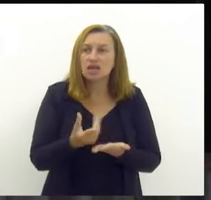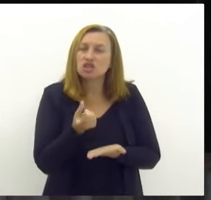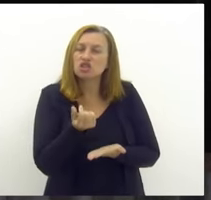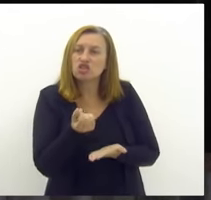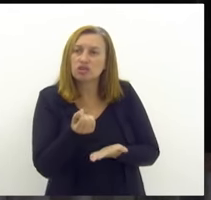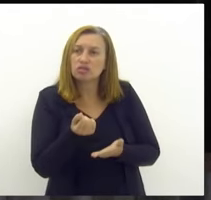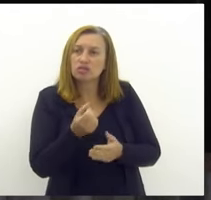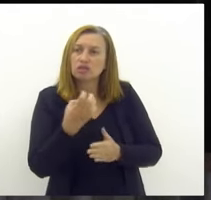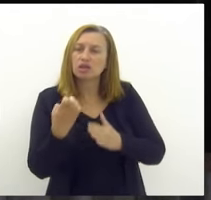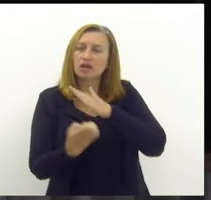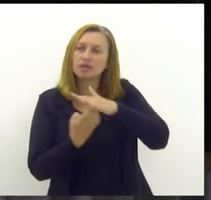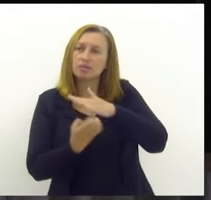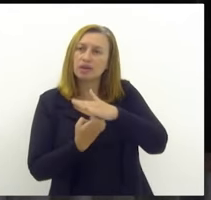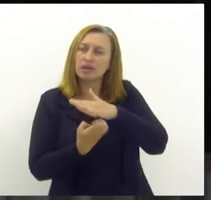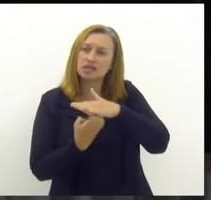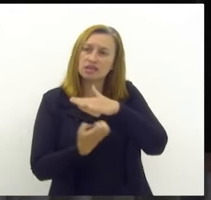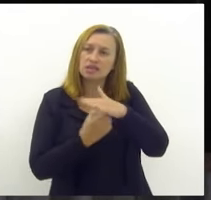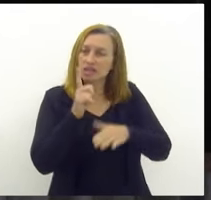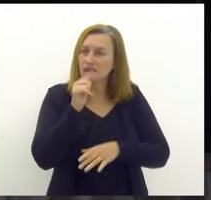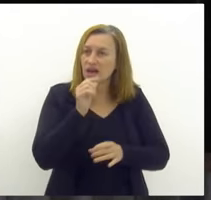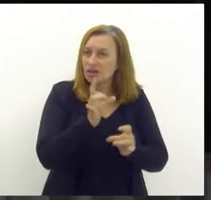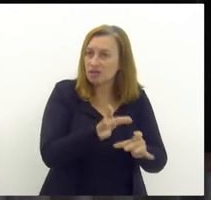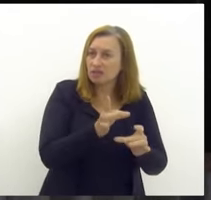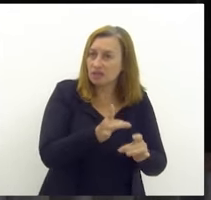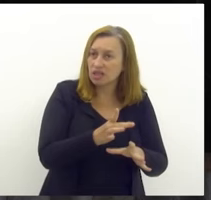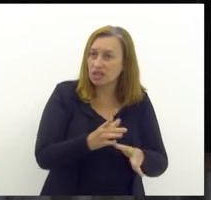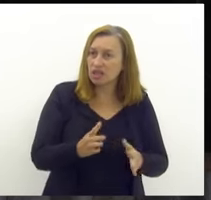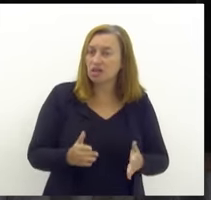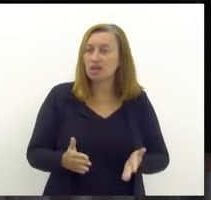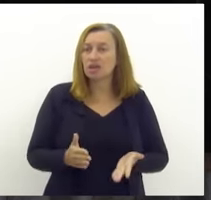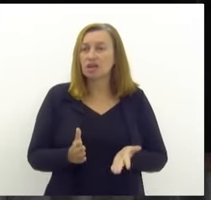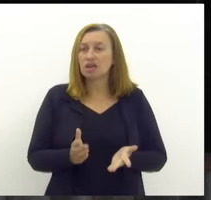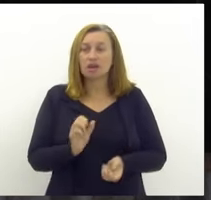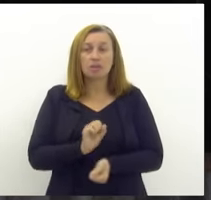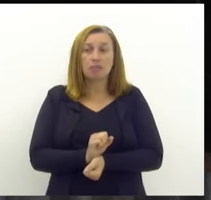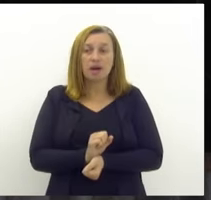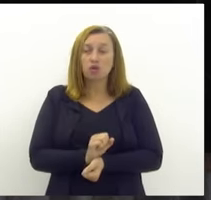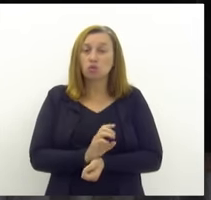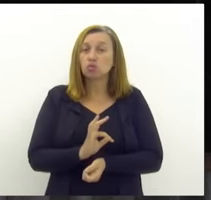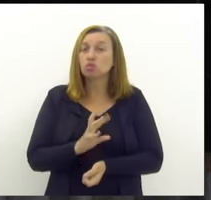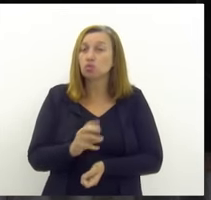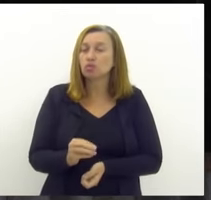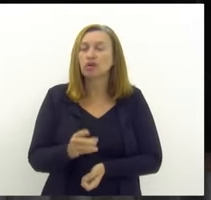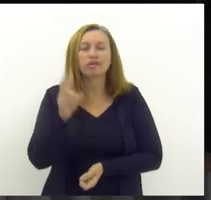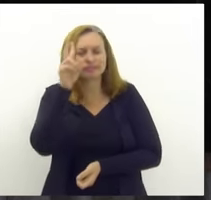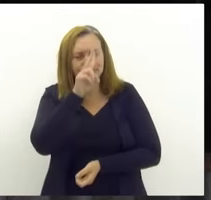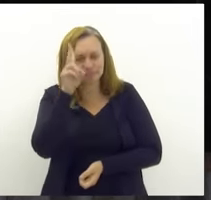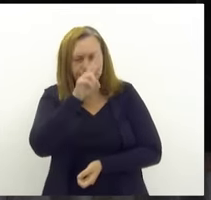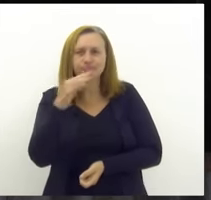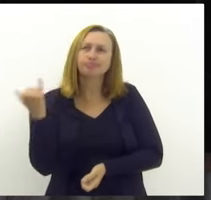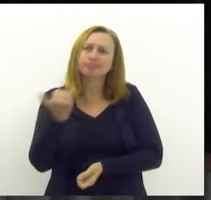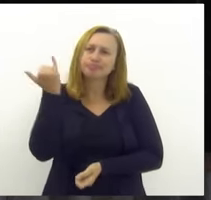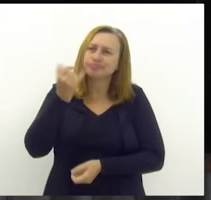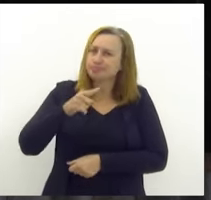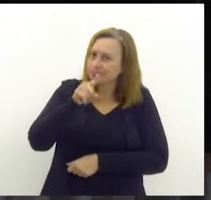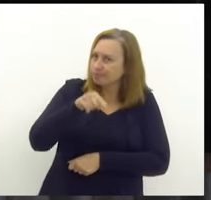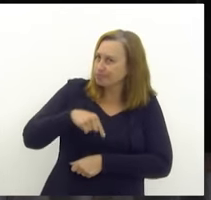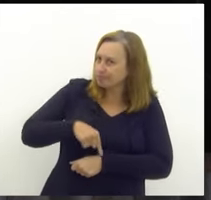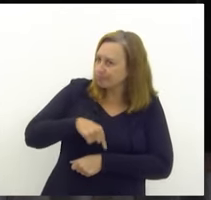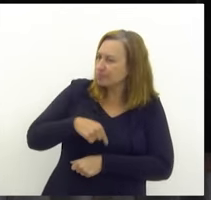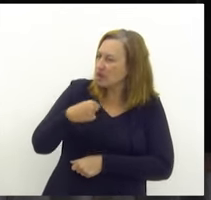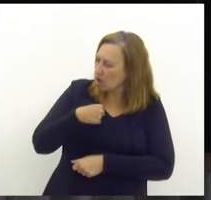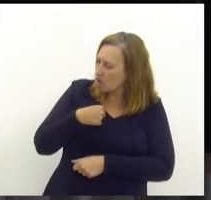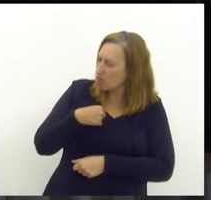Sedai e acabou de Sedai parou tudo então é importante lembrar né que naquele momento lá atrás eu